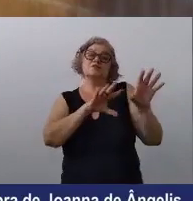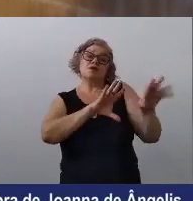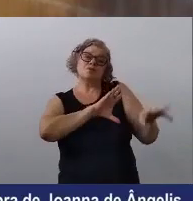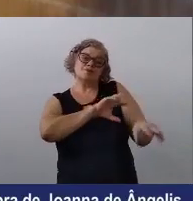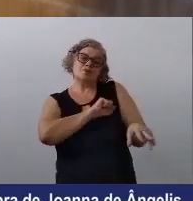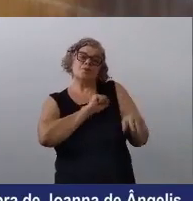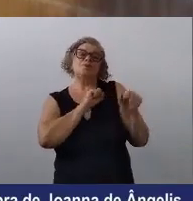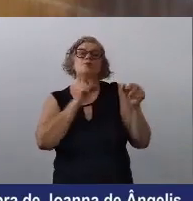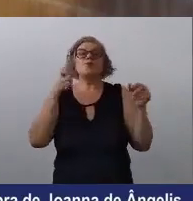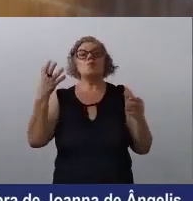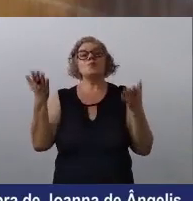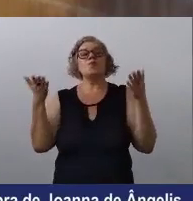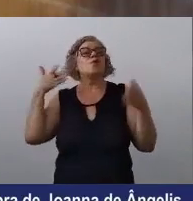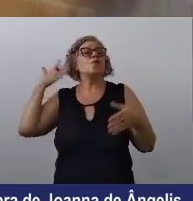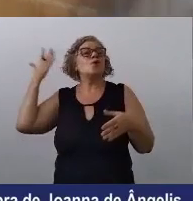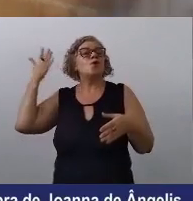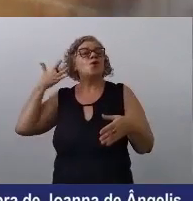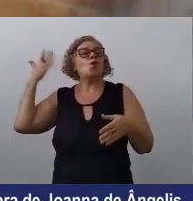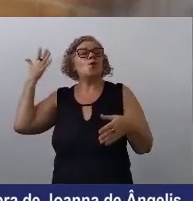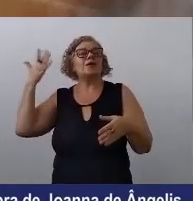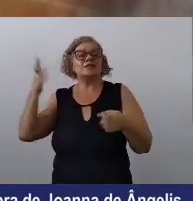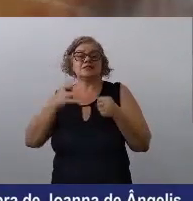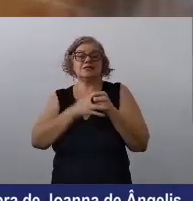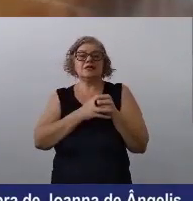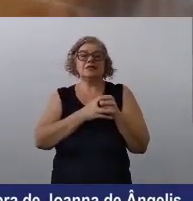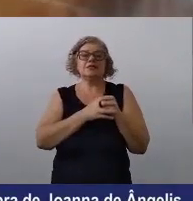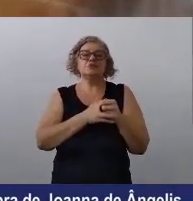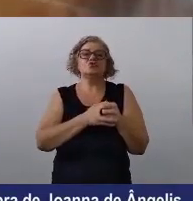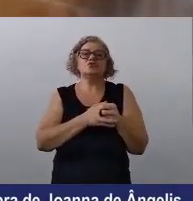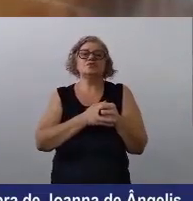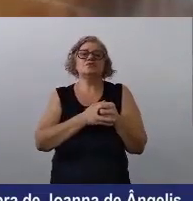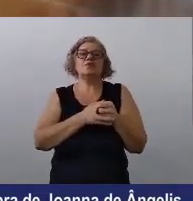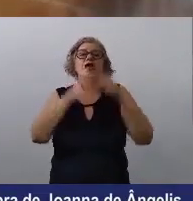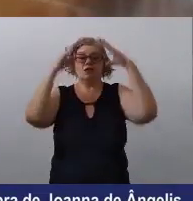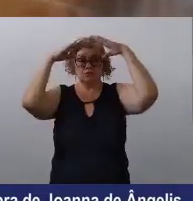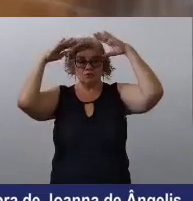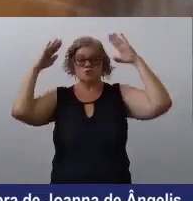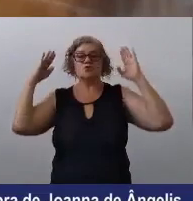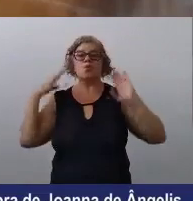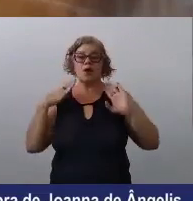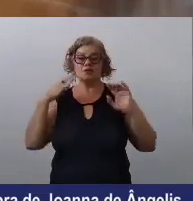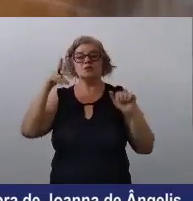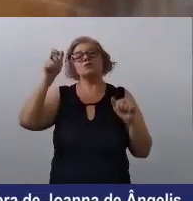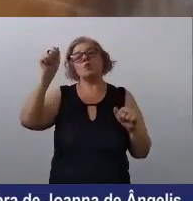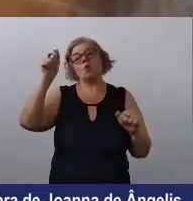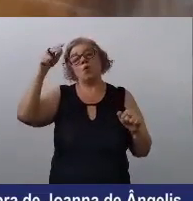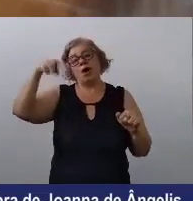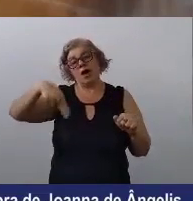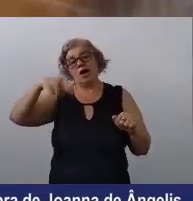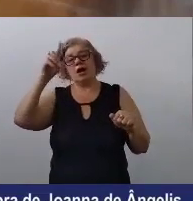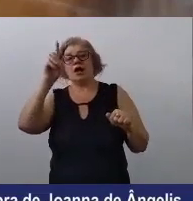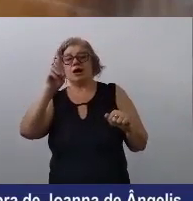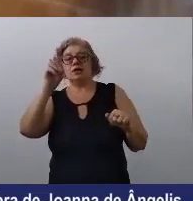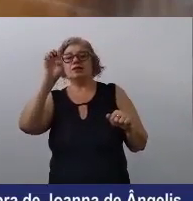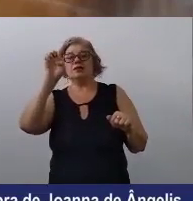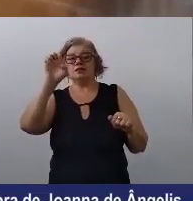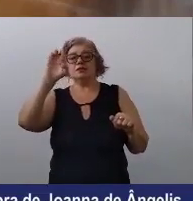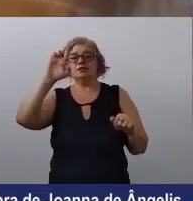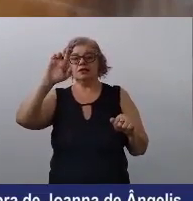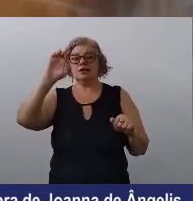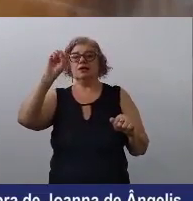vamos envolvendo com muito amor e gratidão o Anderson, que trará palestra sobre Joana de Ângeles. Que assim